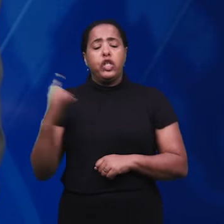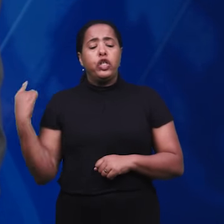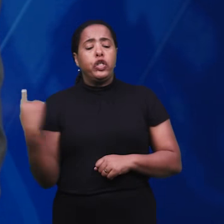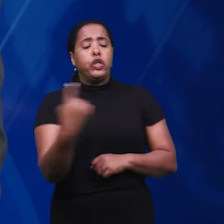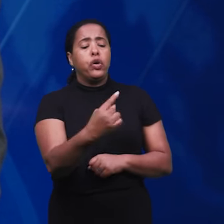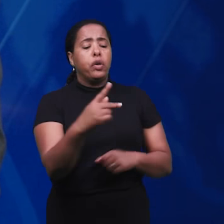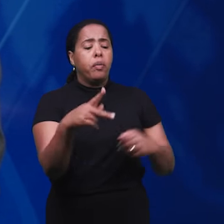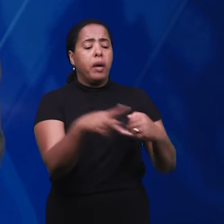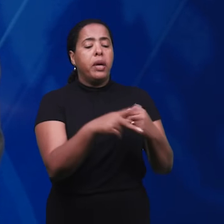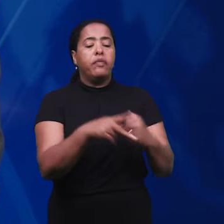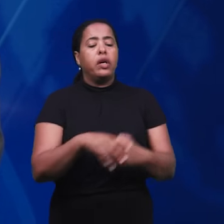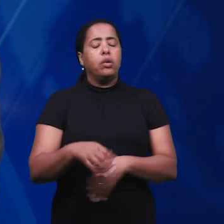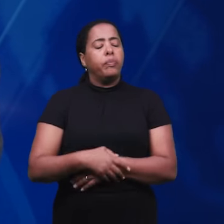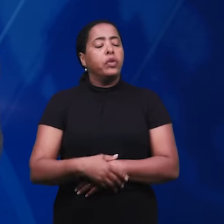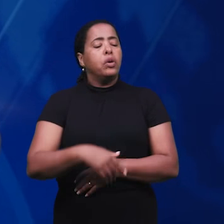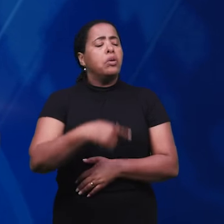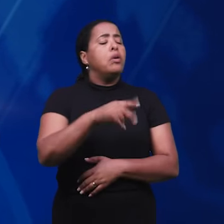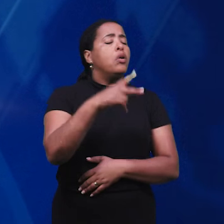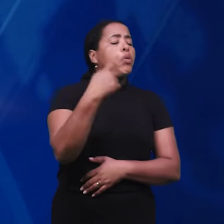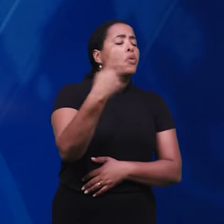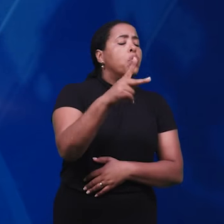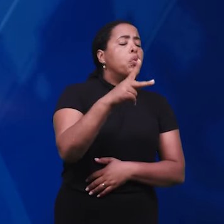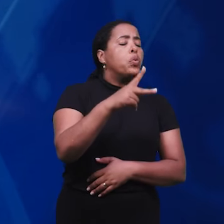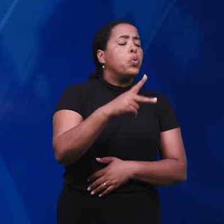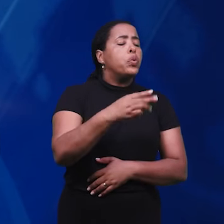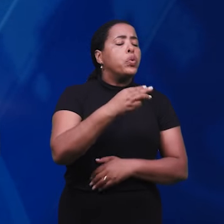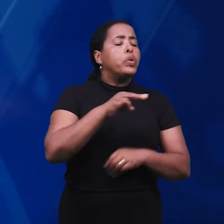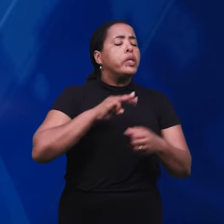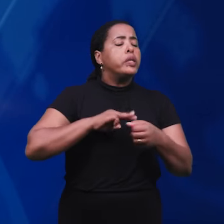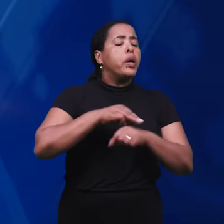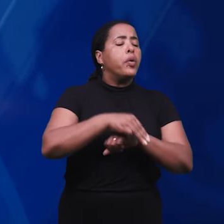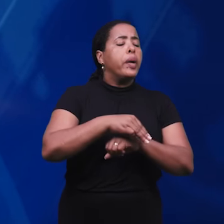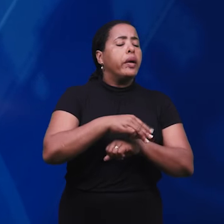O teu mestre, ele paga imposto?